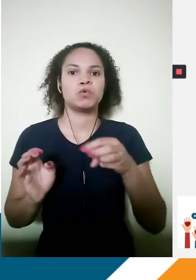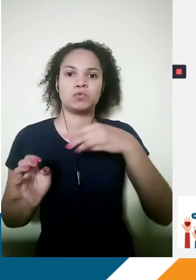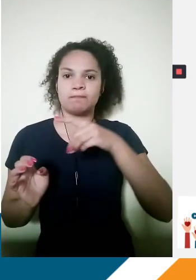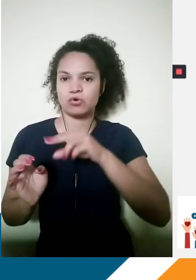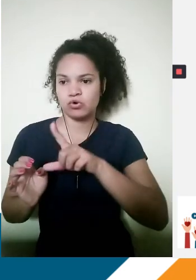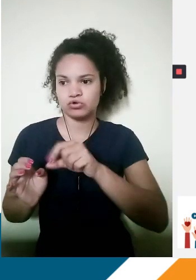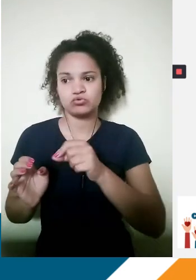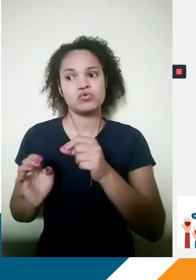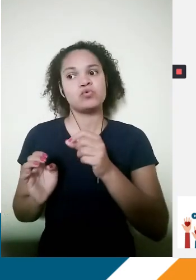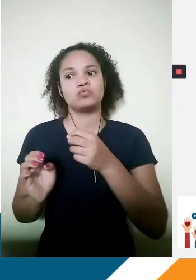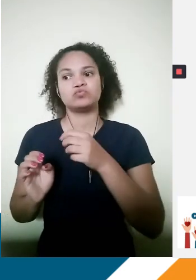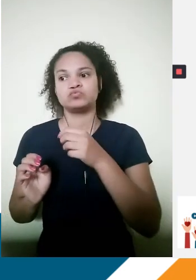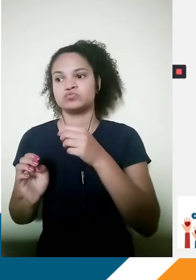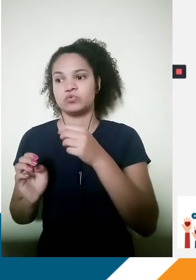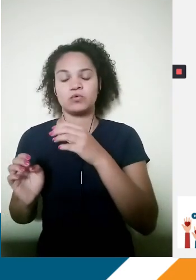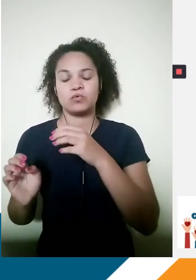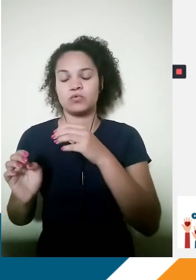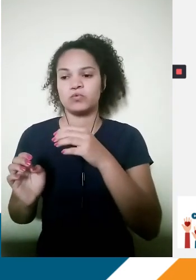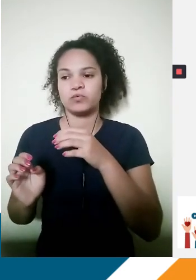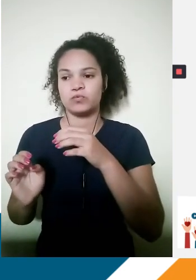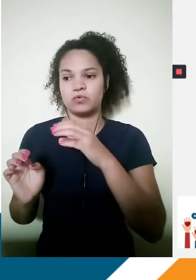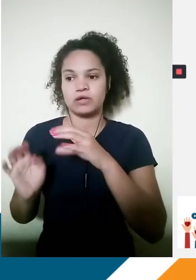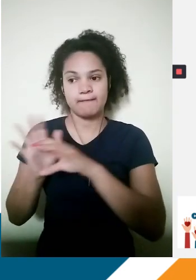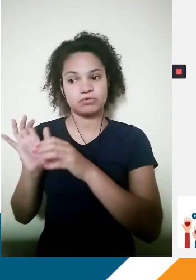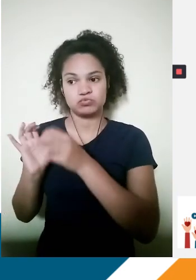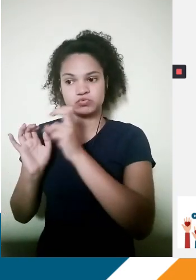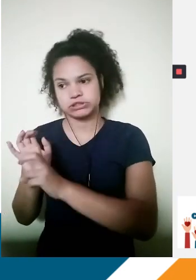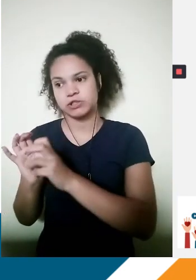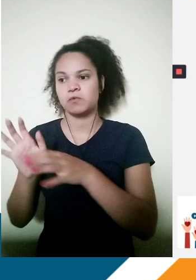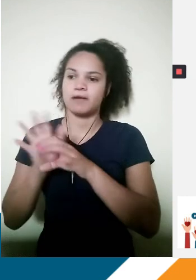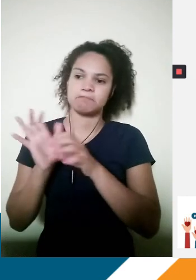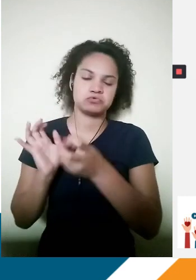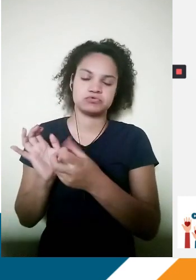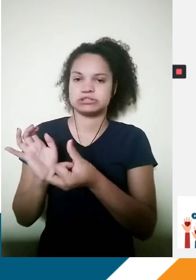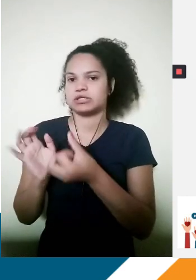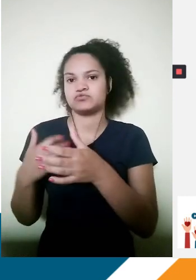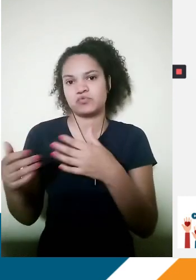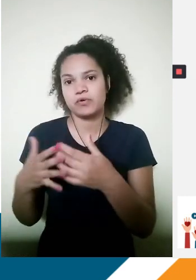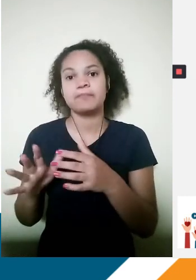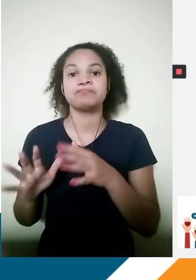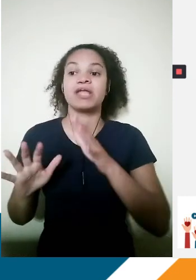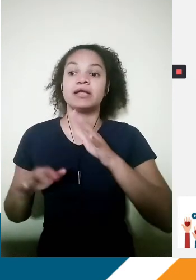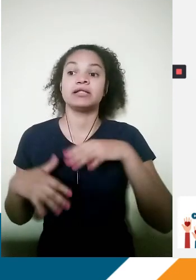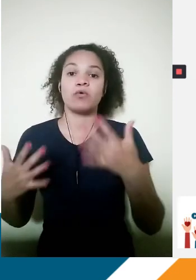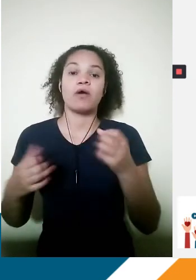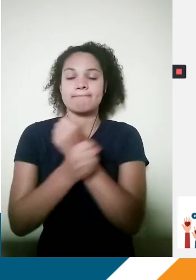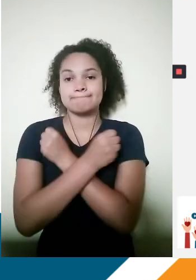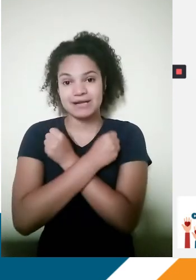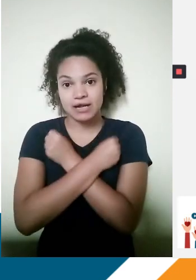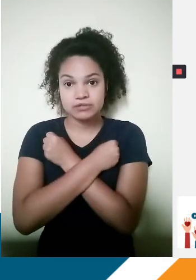caso aqui, o módulo 2. Capítulo 6, ou unidade 6 do módulo 2. Um grande abraço, cuidem-se,